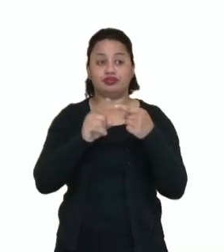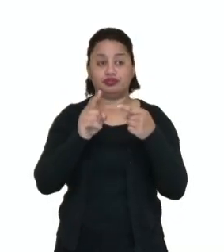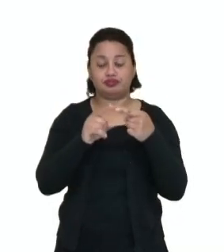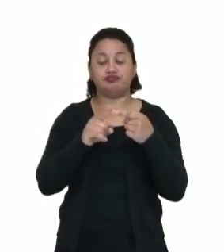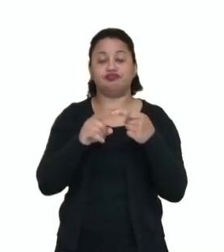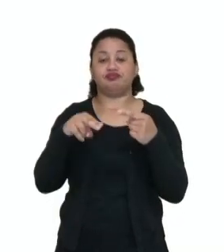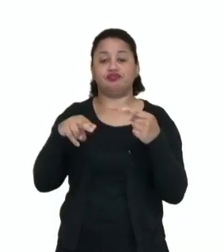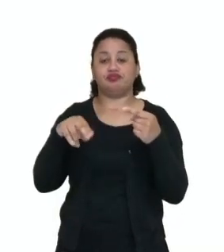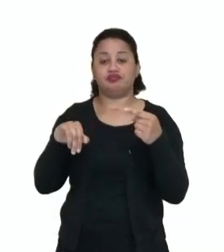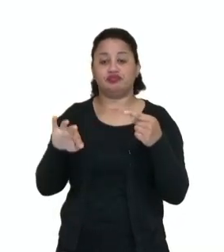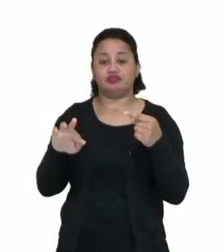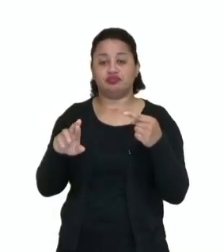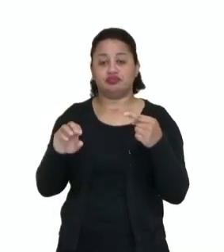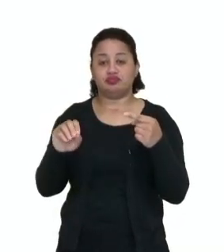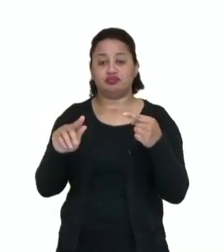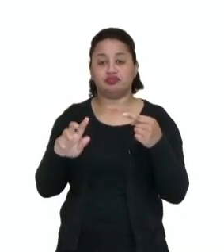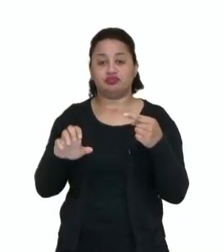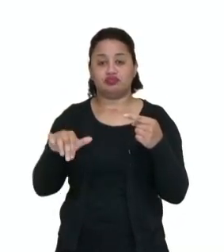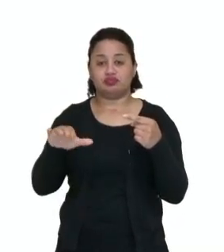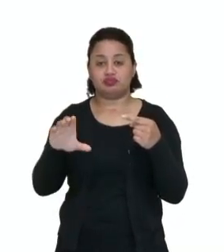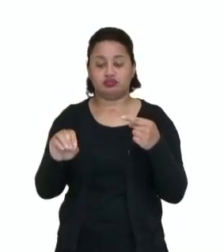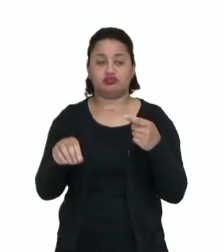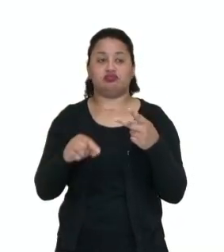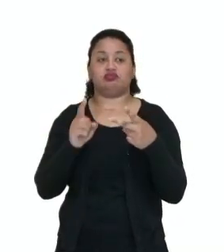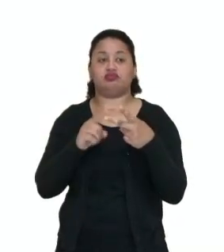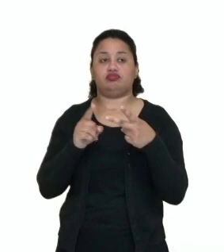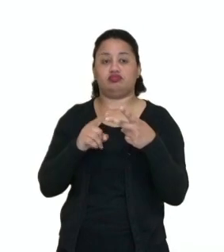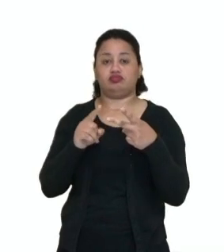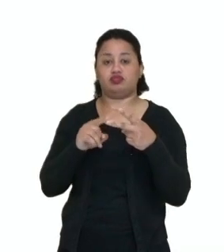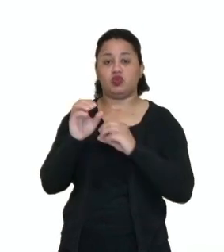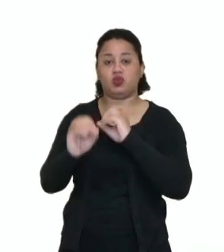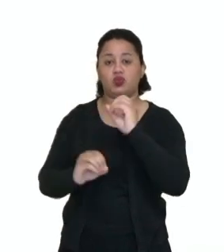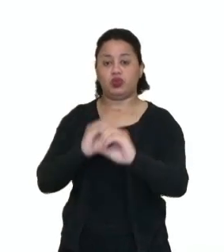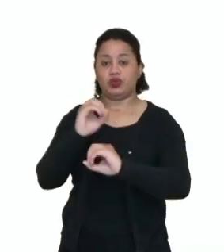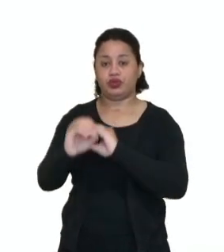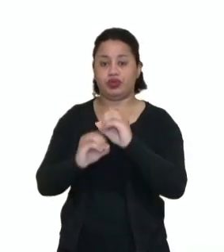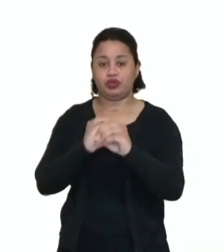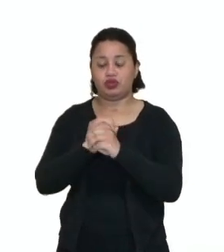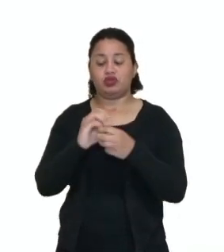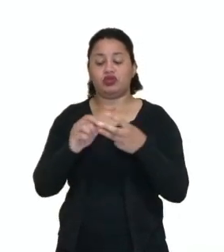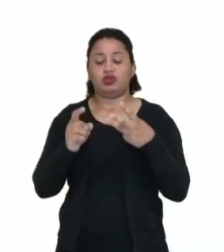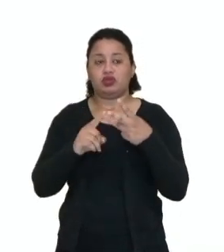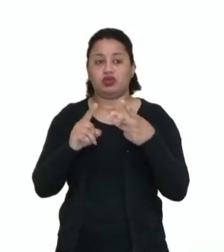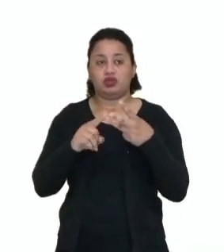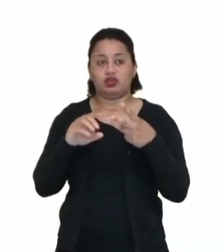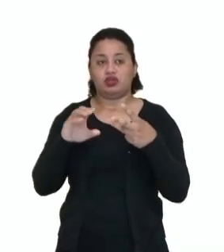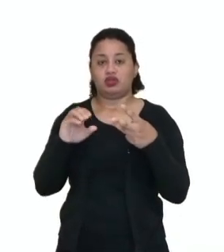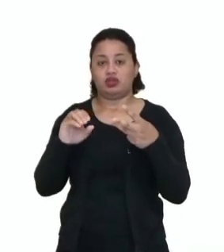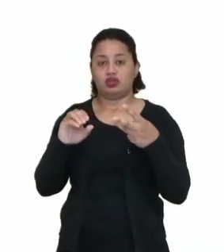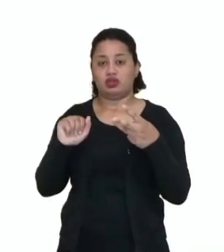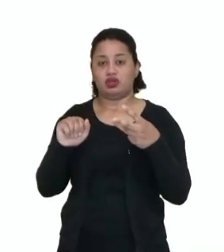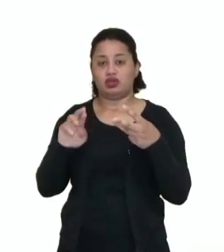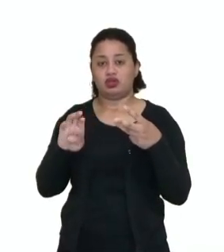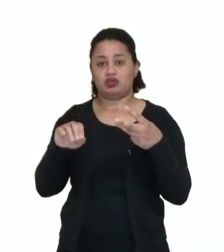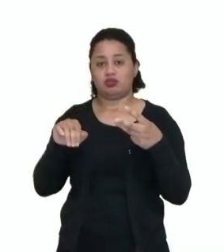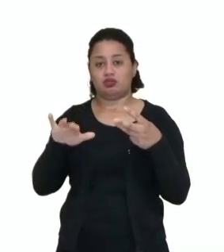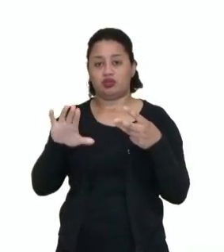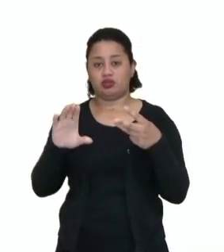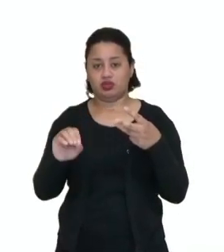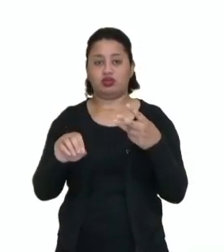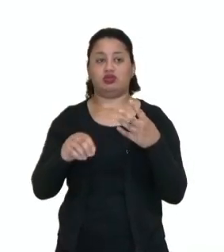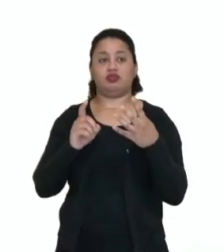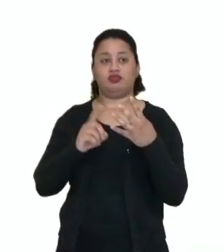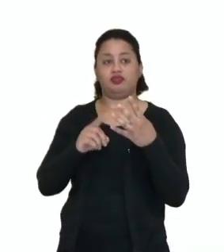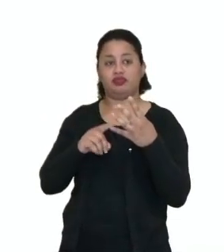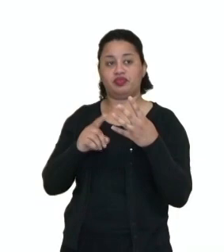O gás nitrogênio, o gás oxigênio, o gás carbônico e também o vapor de água. Então,